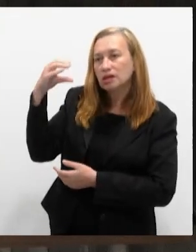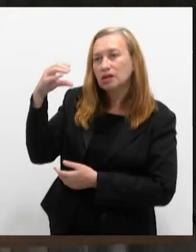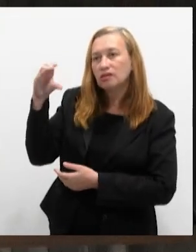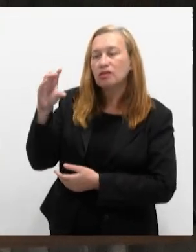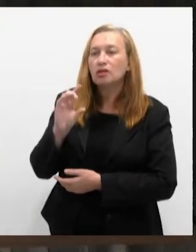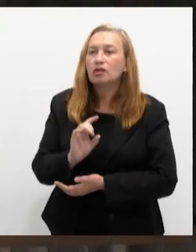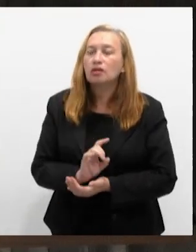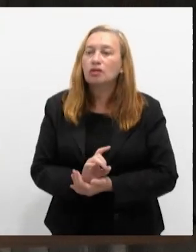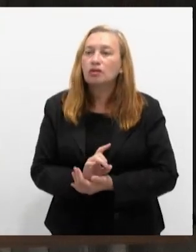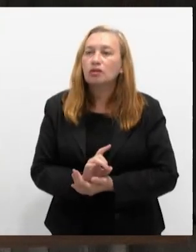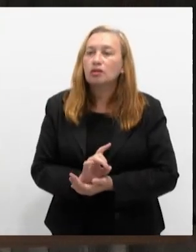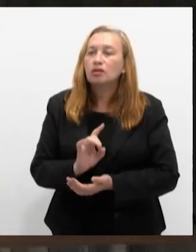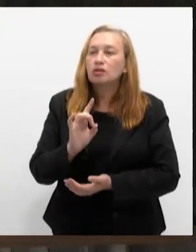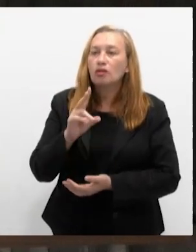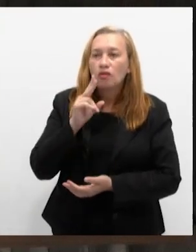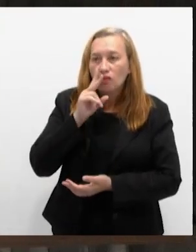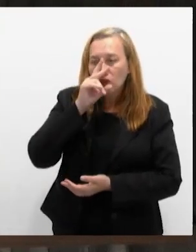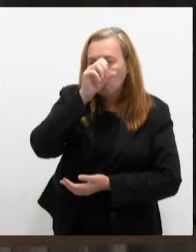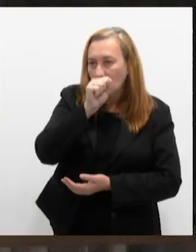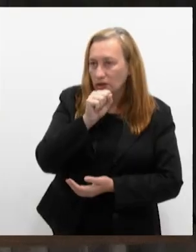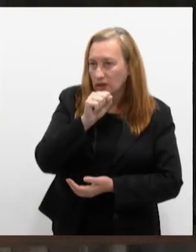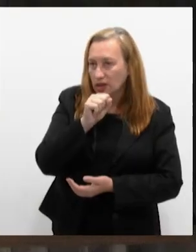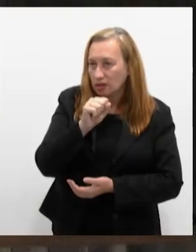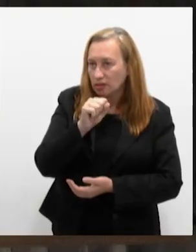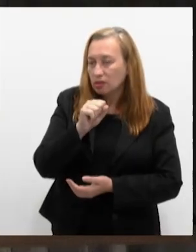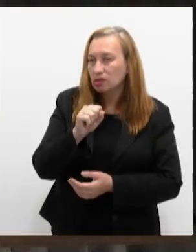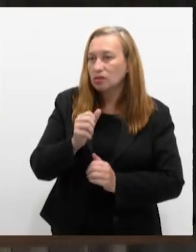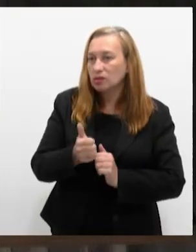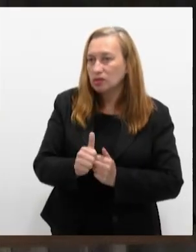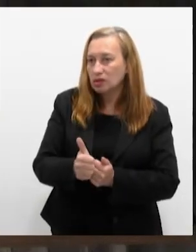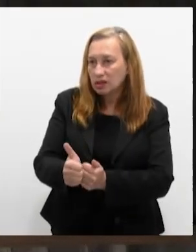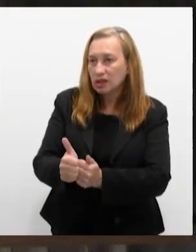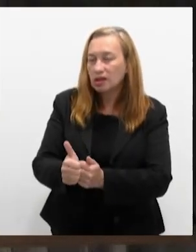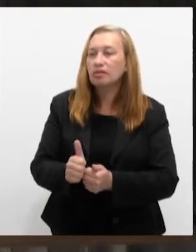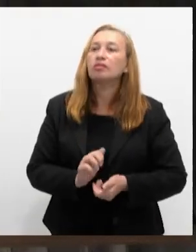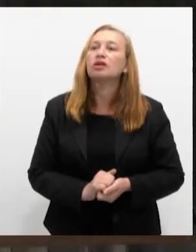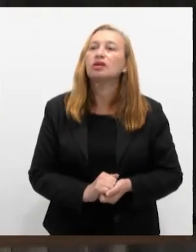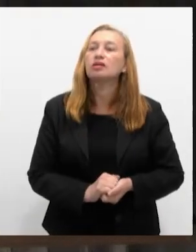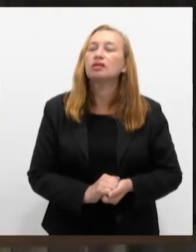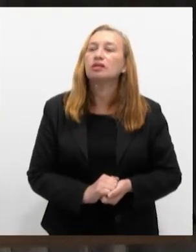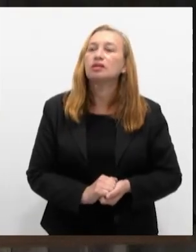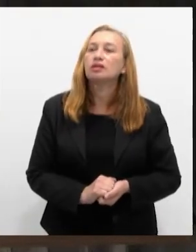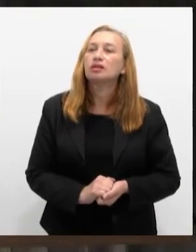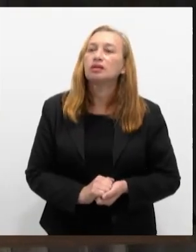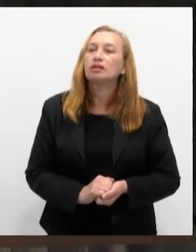apenas com o fortalecimento deste segmento é que